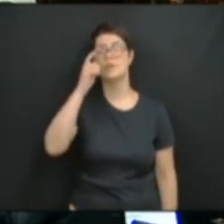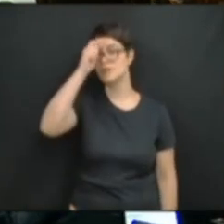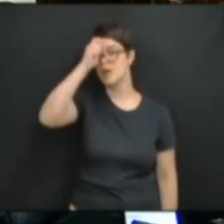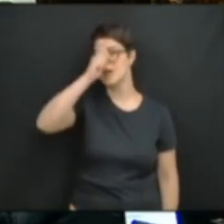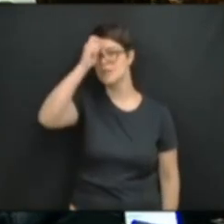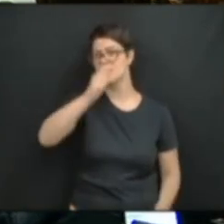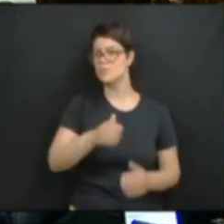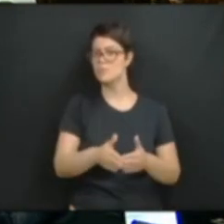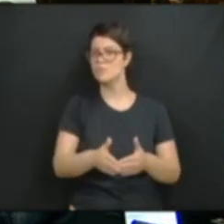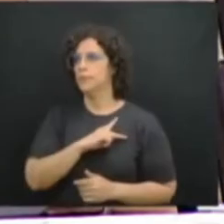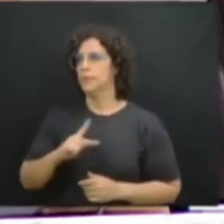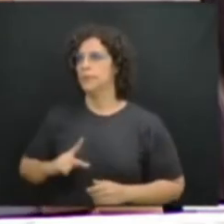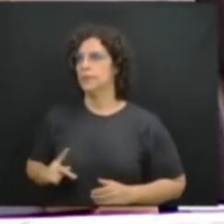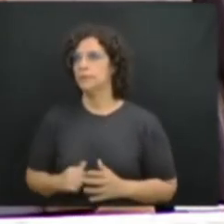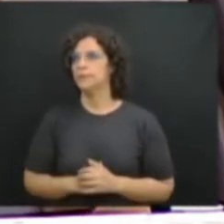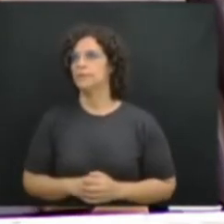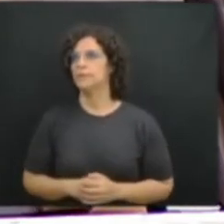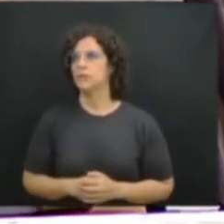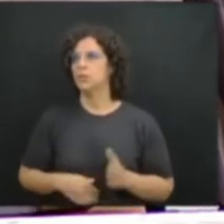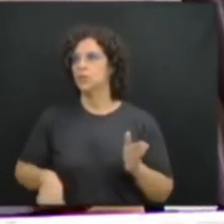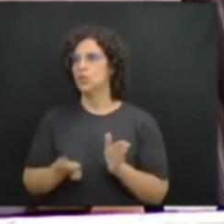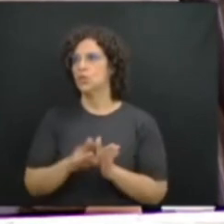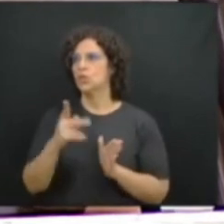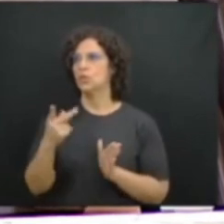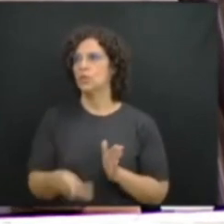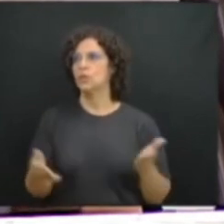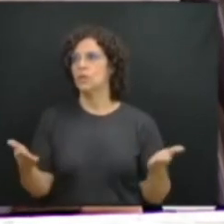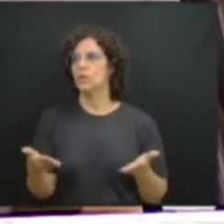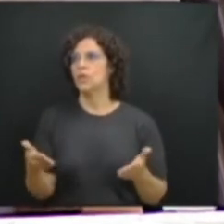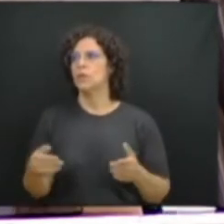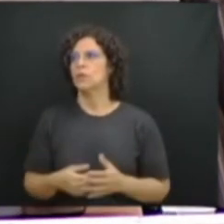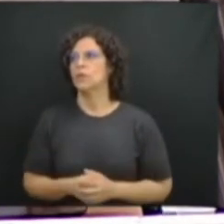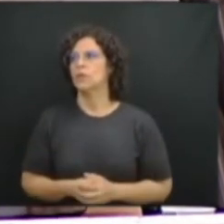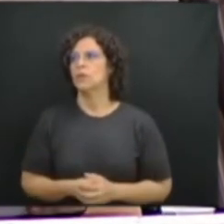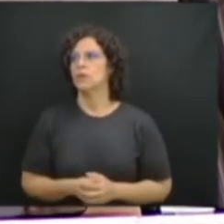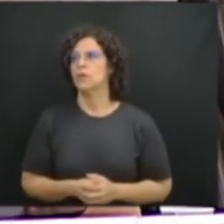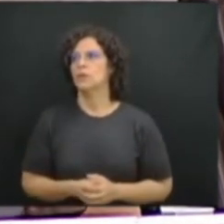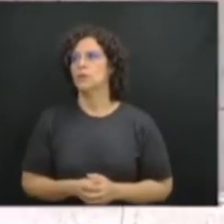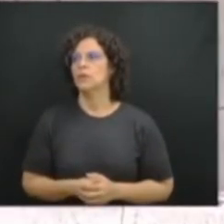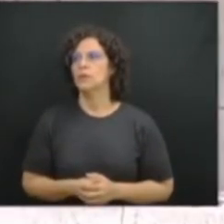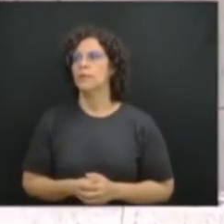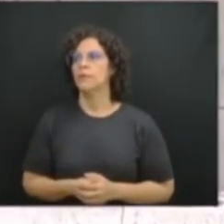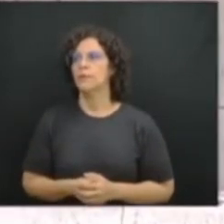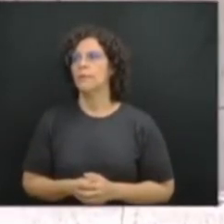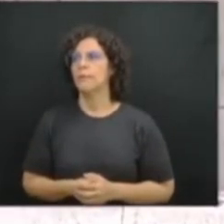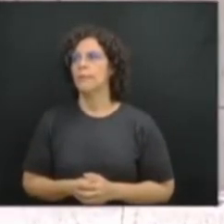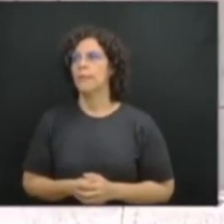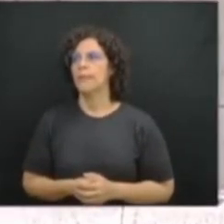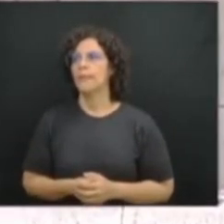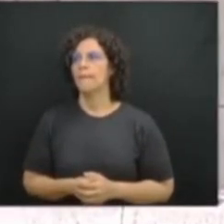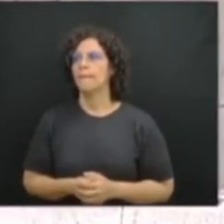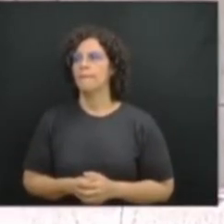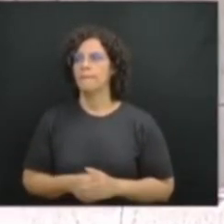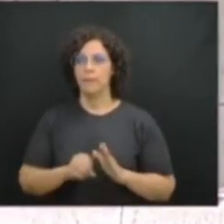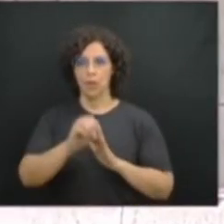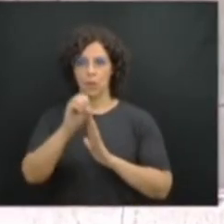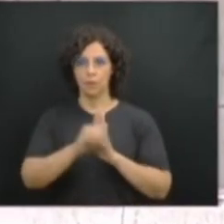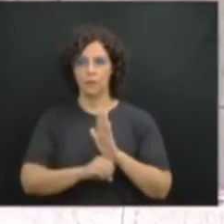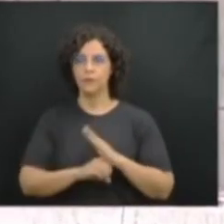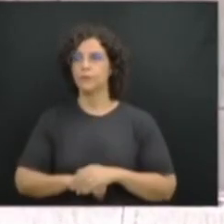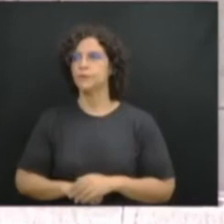Conselheiro Nestor Batista o Deputado Luiz Cláudio Romanelli fez a leitura do Ofício em plenário o